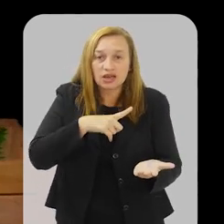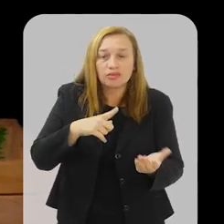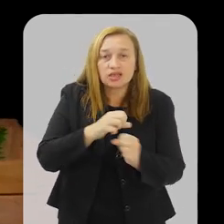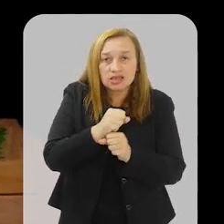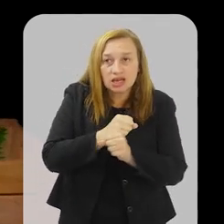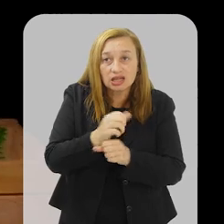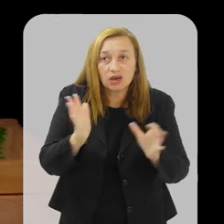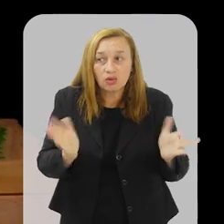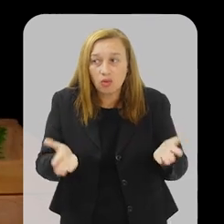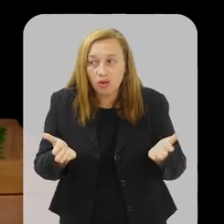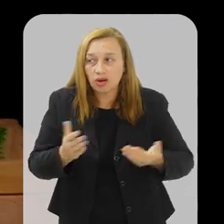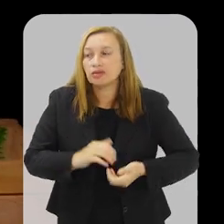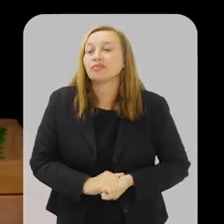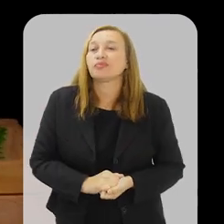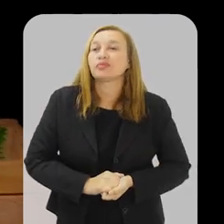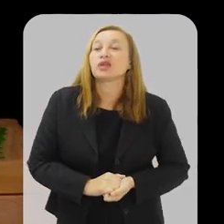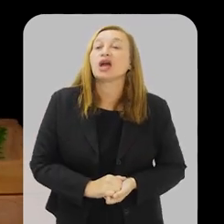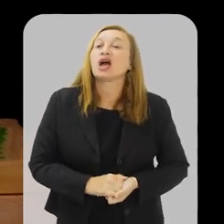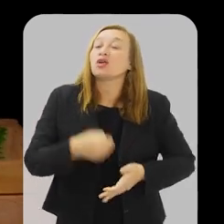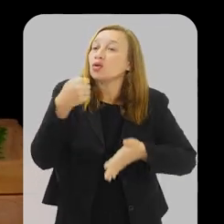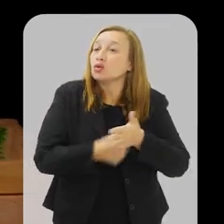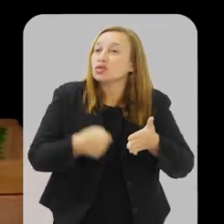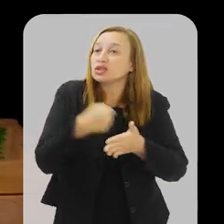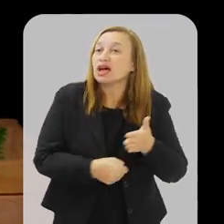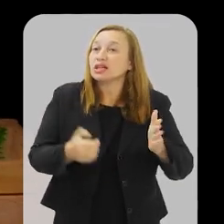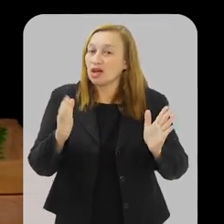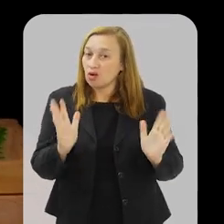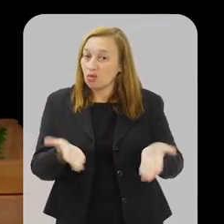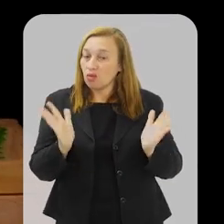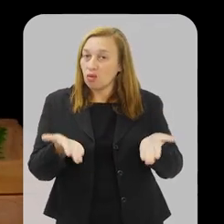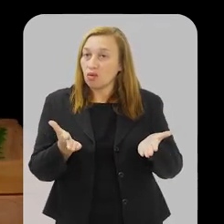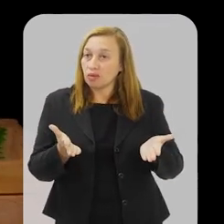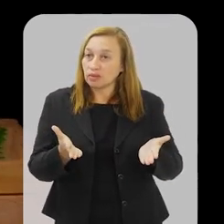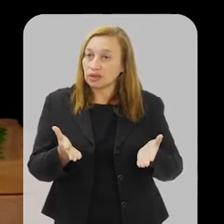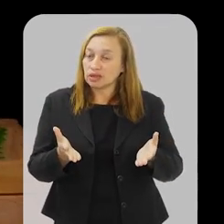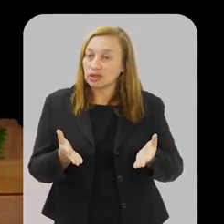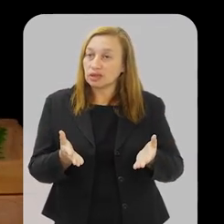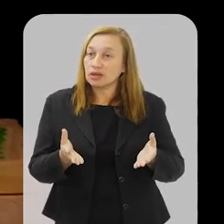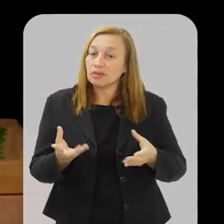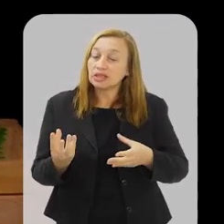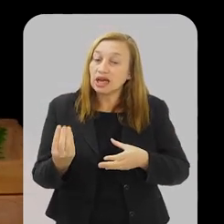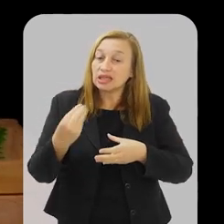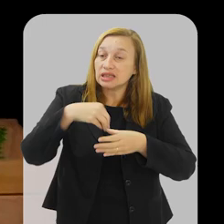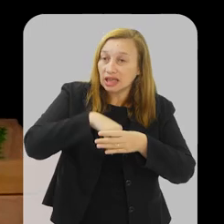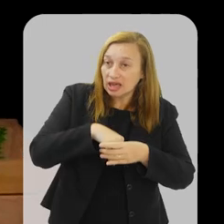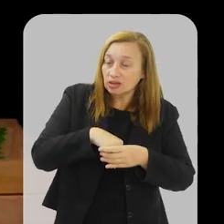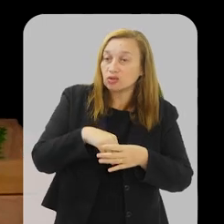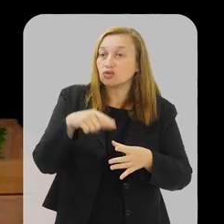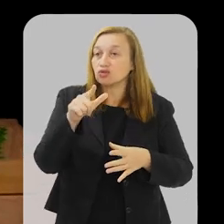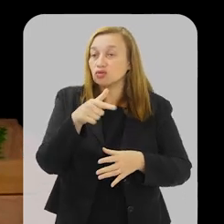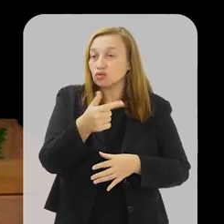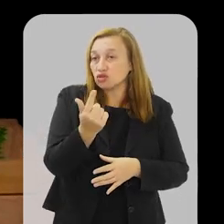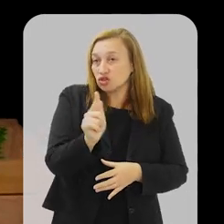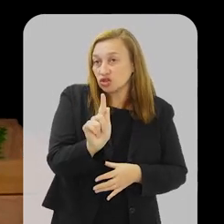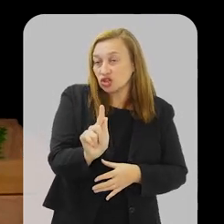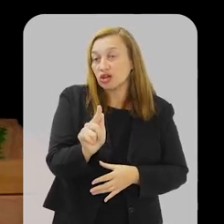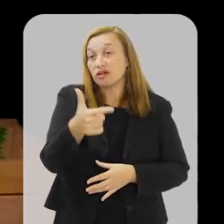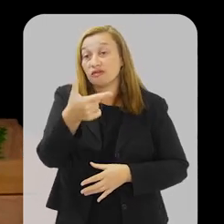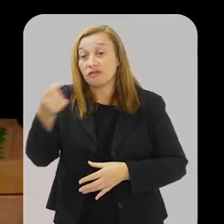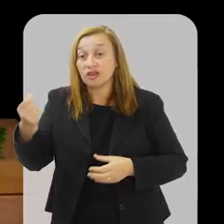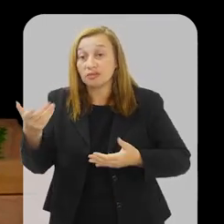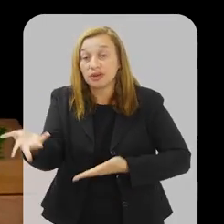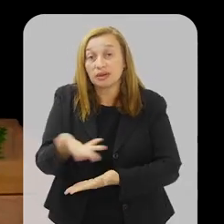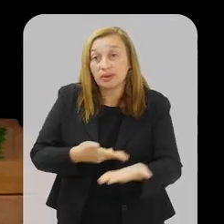diante do G20 que nós temos ainda esse ano então nós temos lutado agora para estar com uma cadeira dentro do